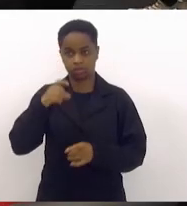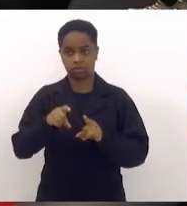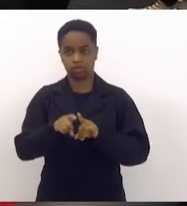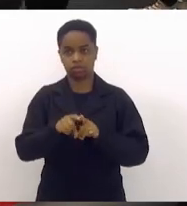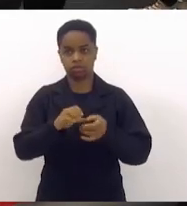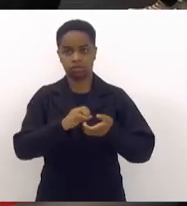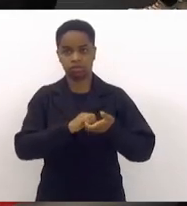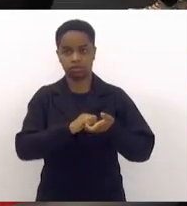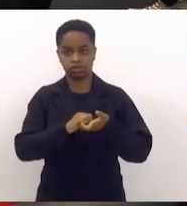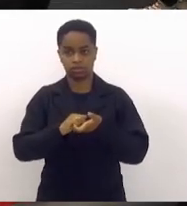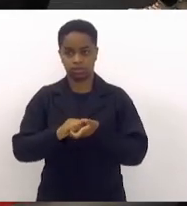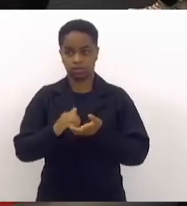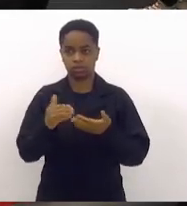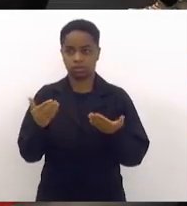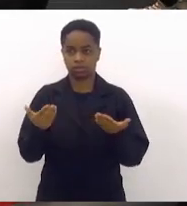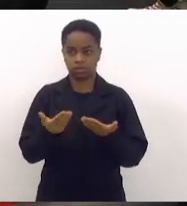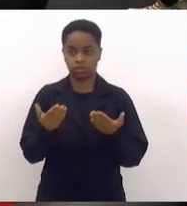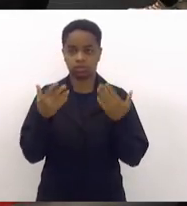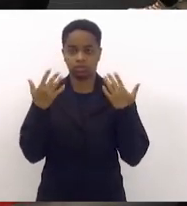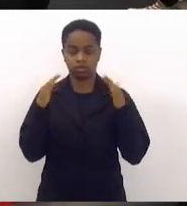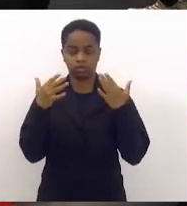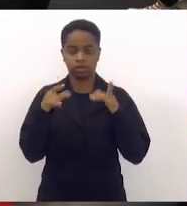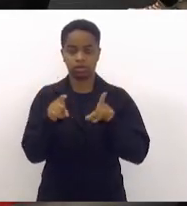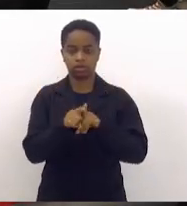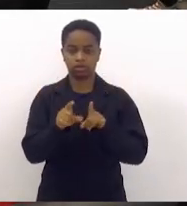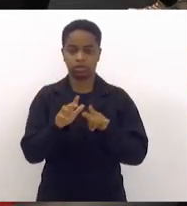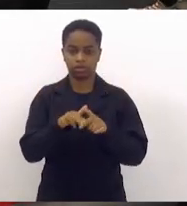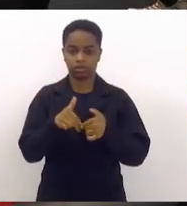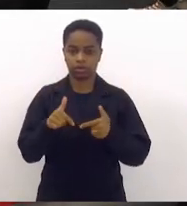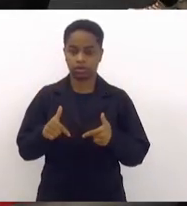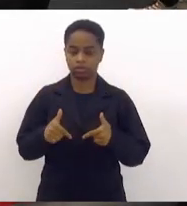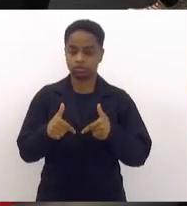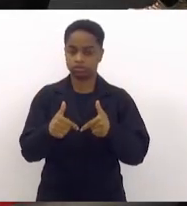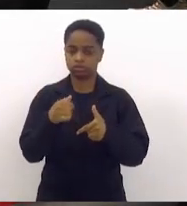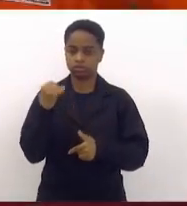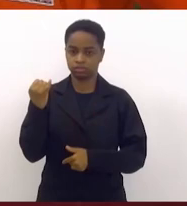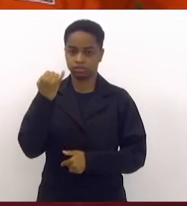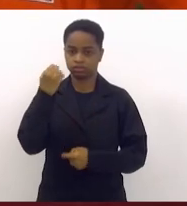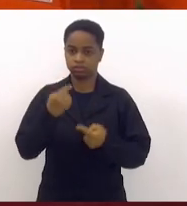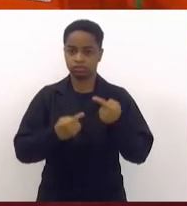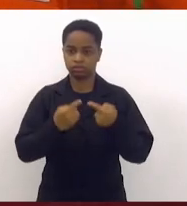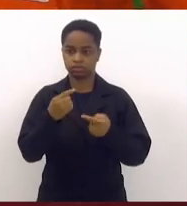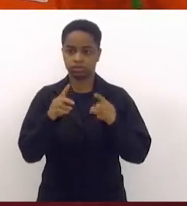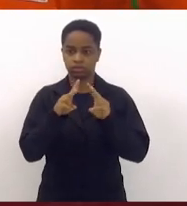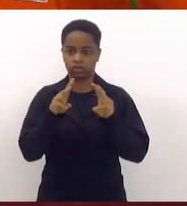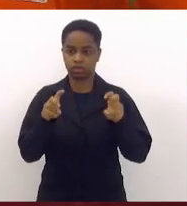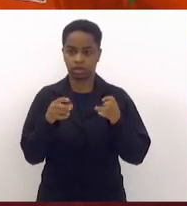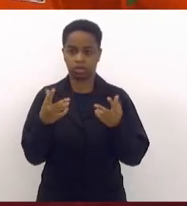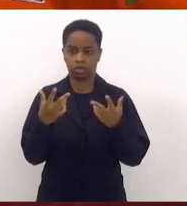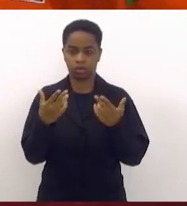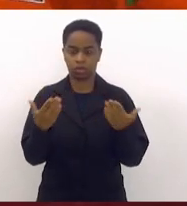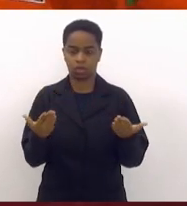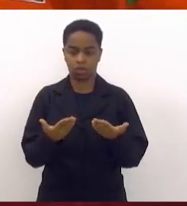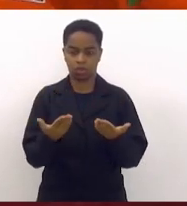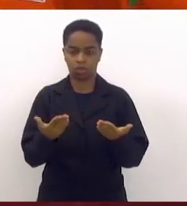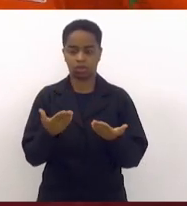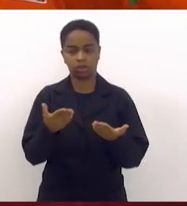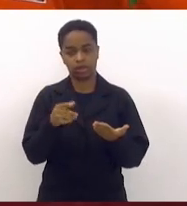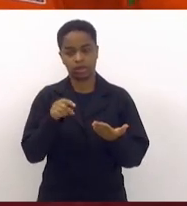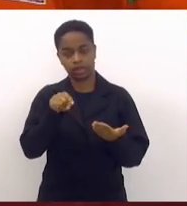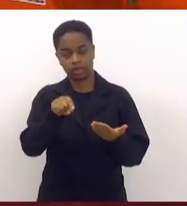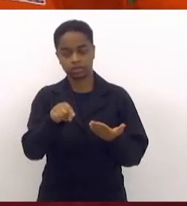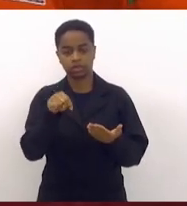aqui desde já parabenizá-la iniciativa importante debater um tema como esse aqui na Assembleia Legislativa do